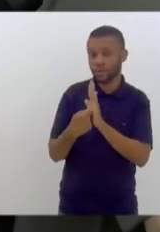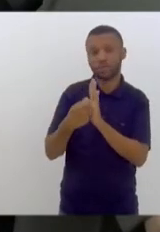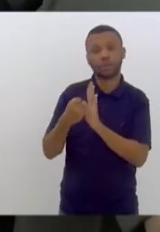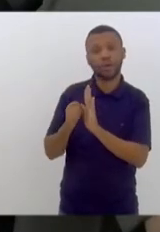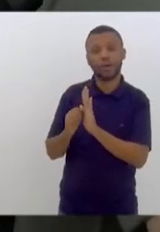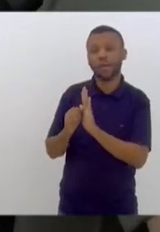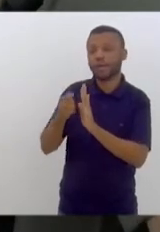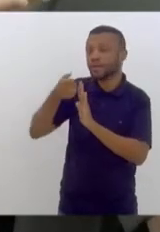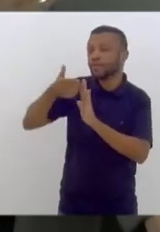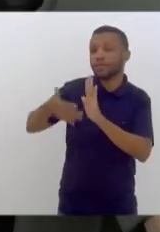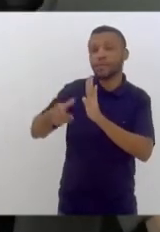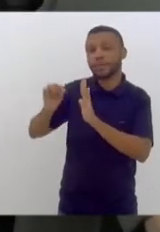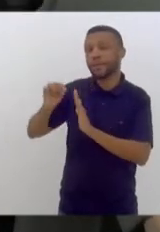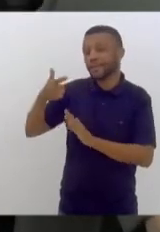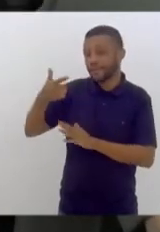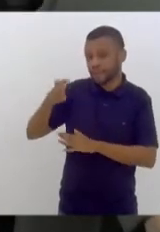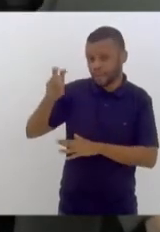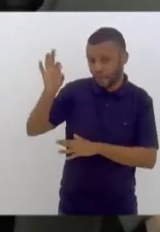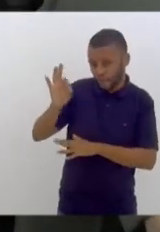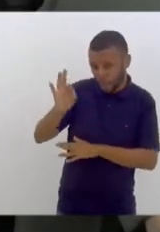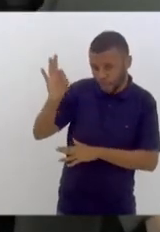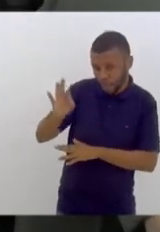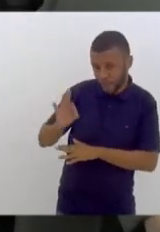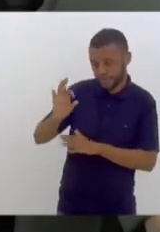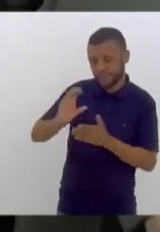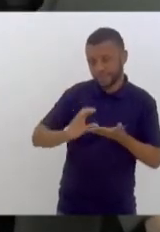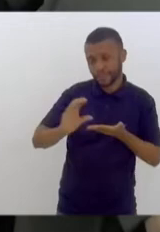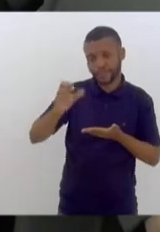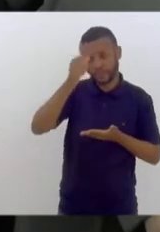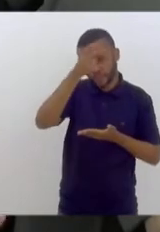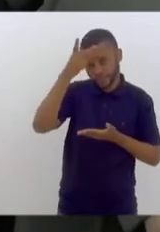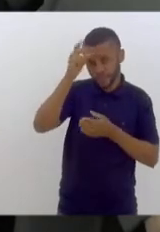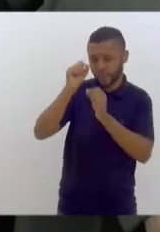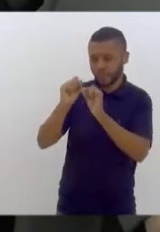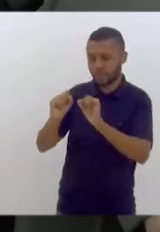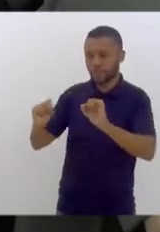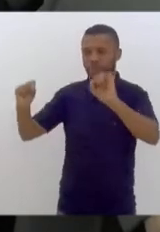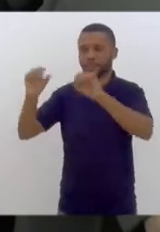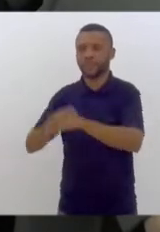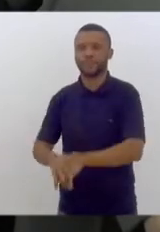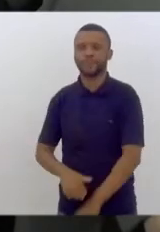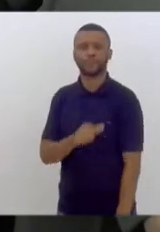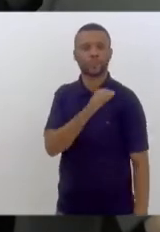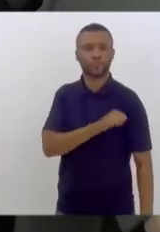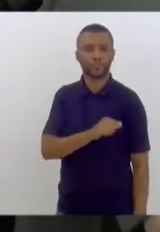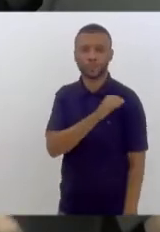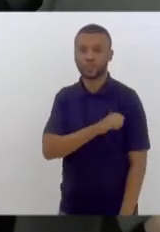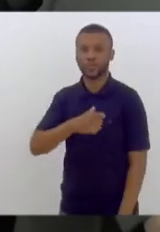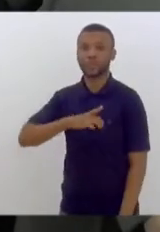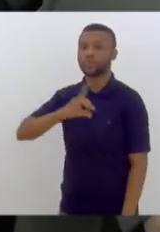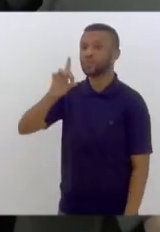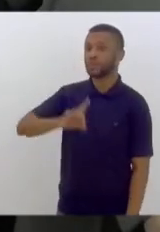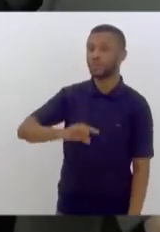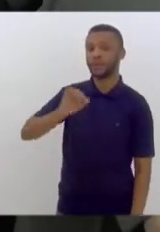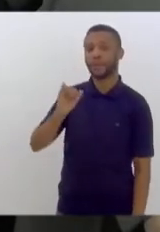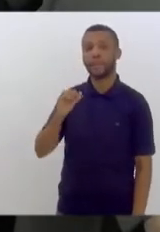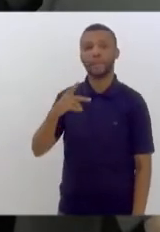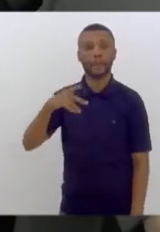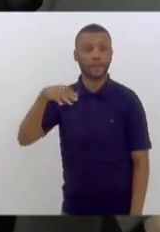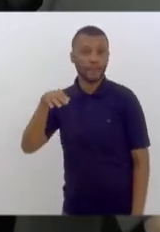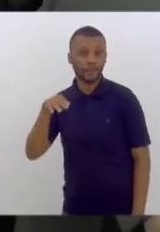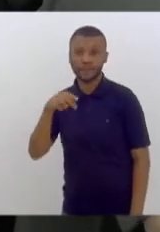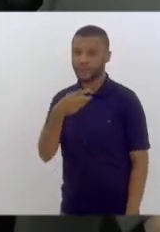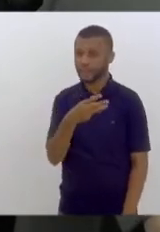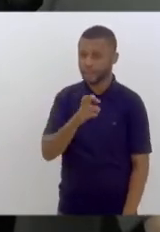dos 25% que ficam para os municípios, o Rio de Janeiro vai ter direito a um IPM de 35%, é